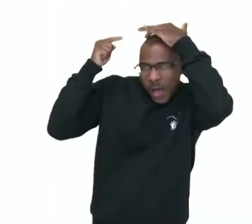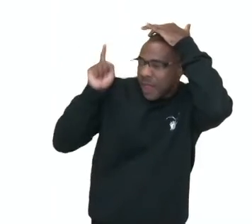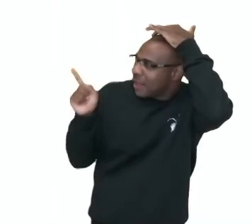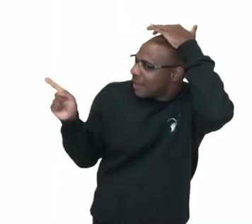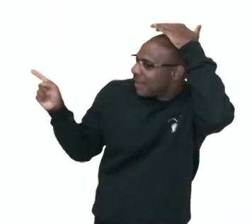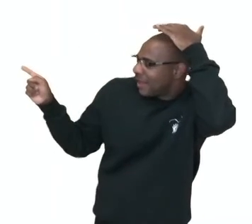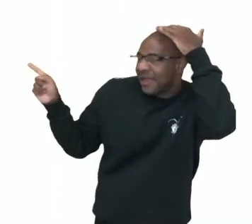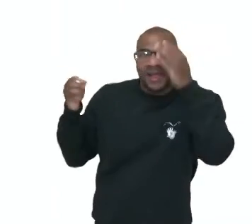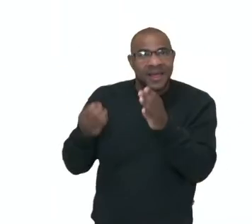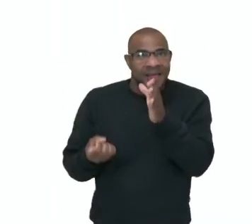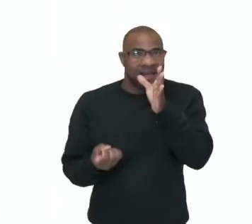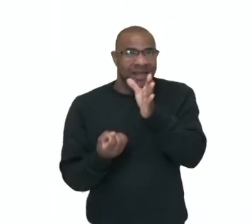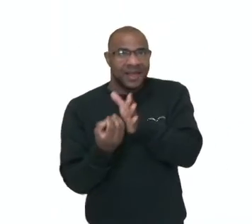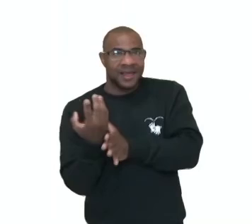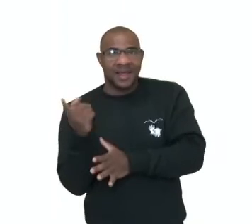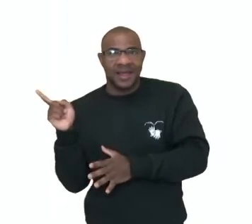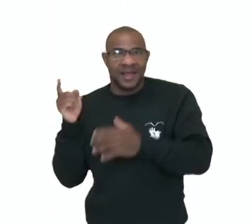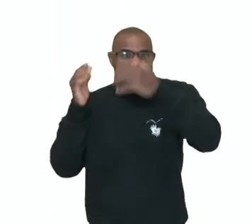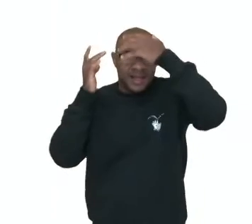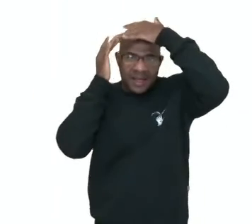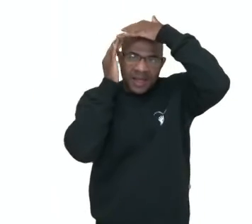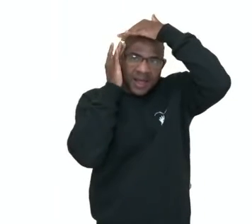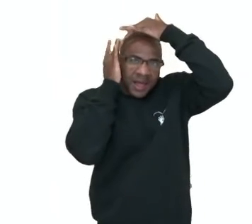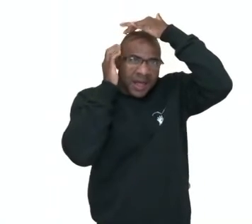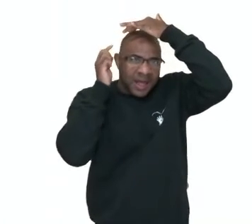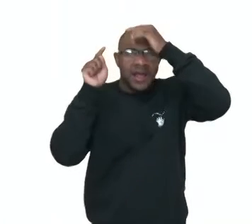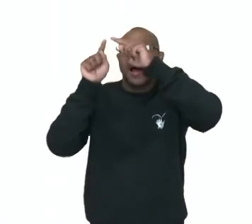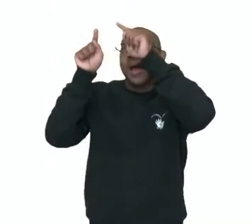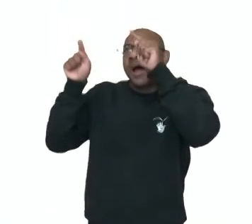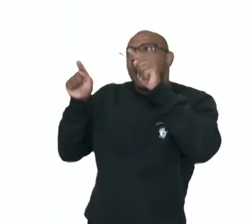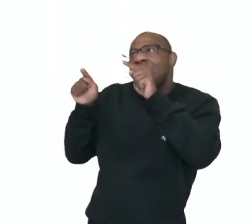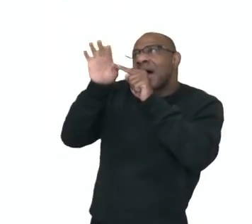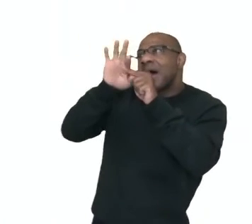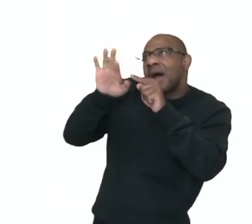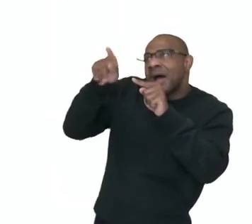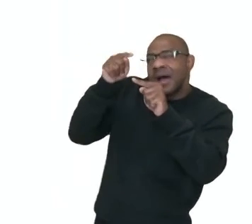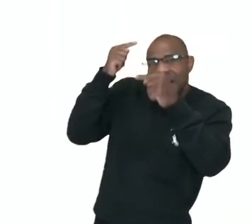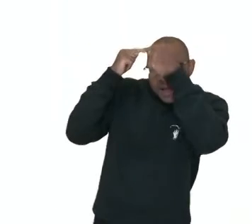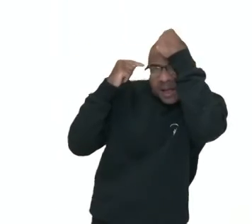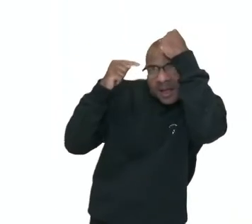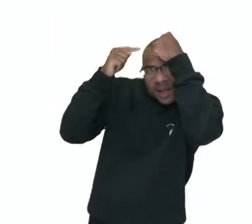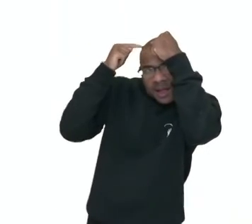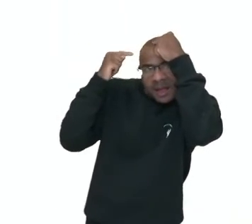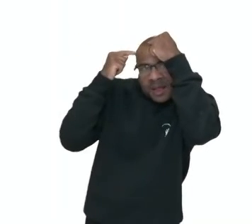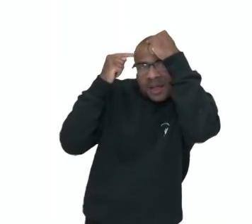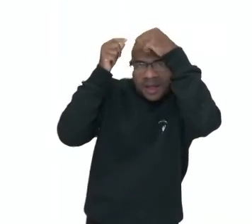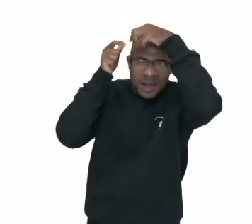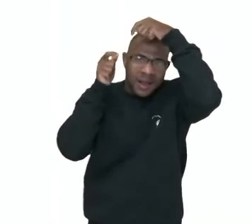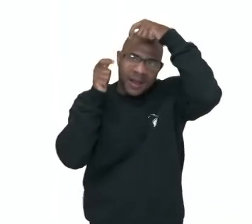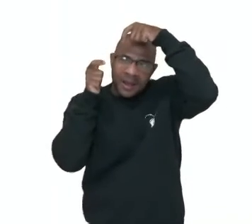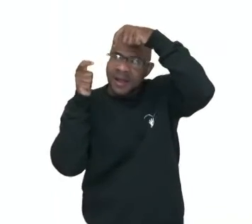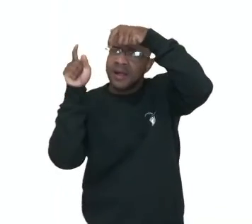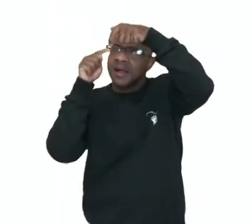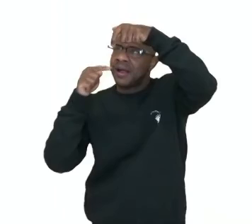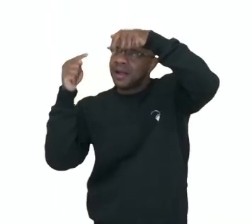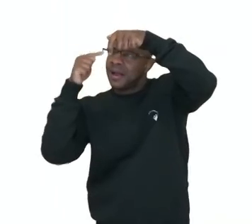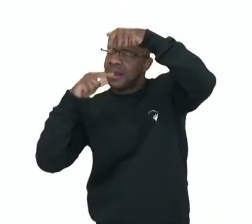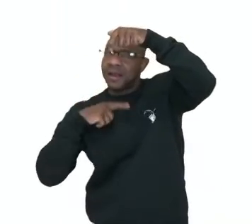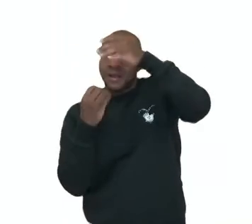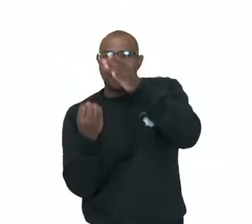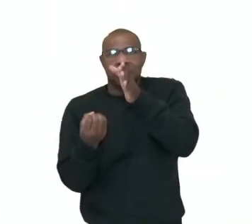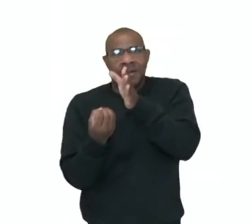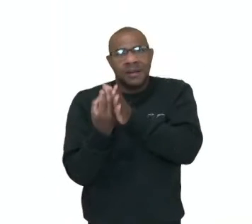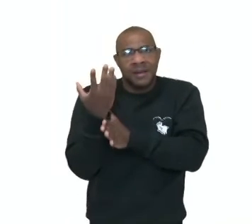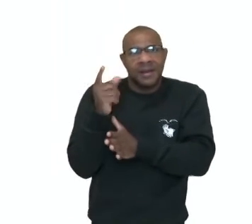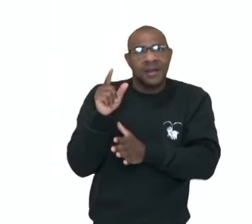pelo bulbo, né, essa região aqui, né? Então, nós temos o cerebelo, né, temos o bulbo e a ponte, que formam ali o tronco